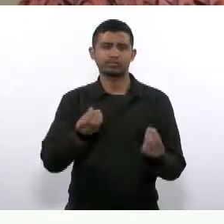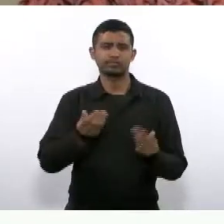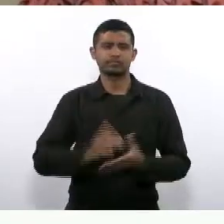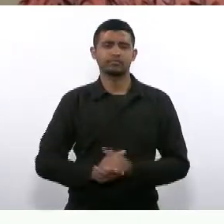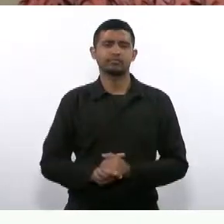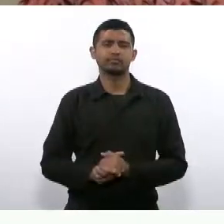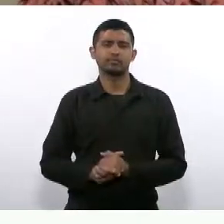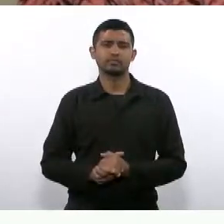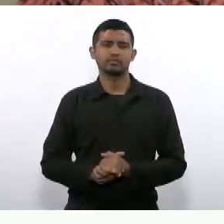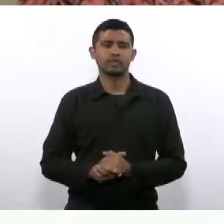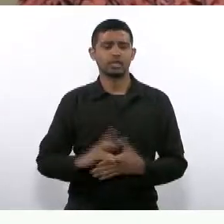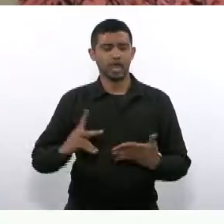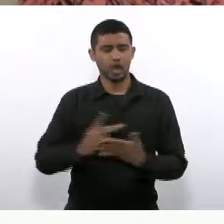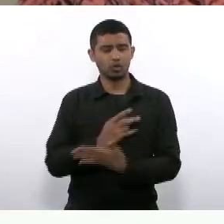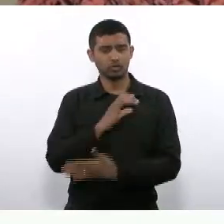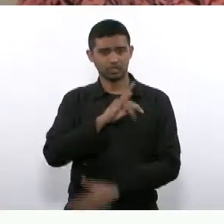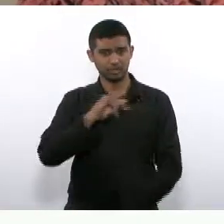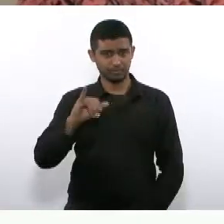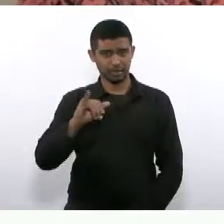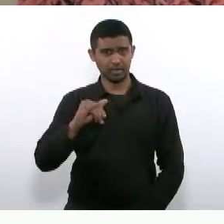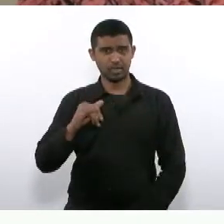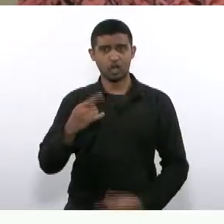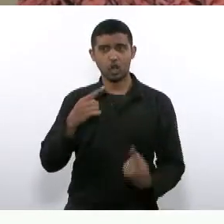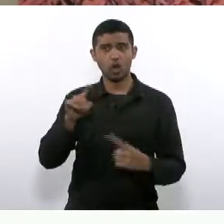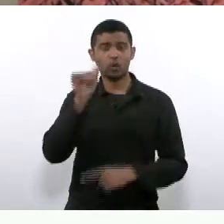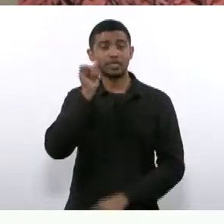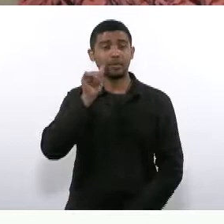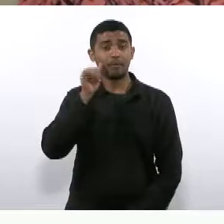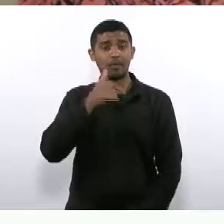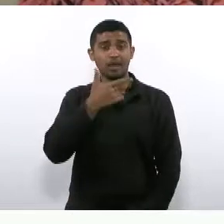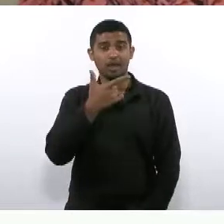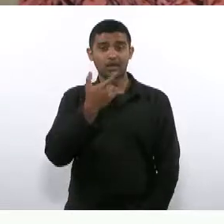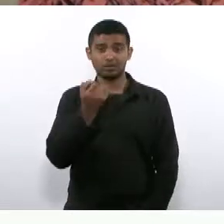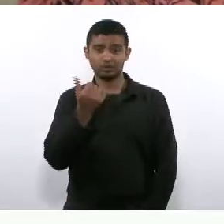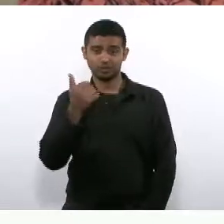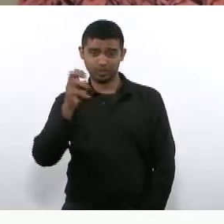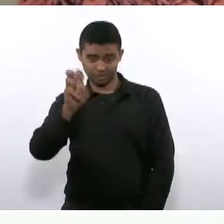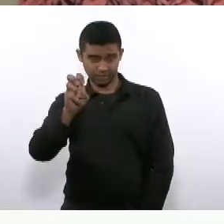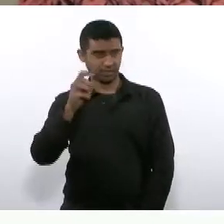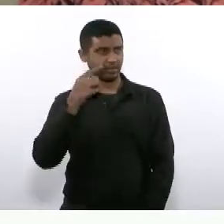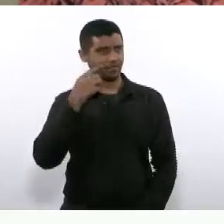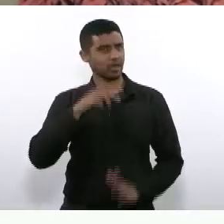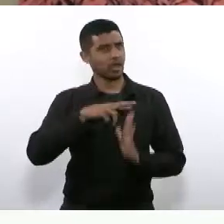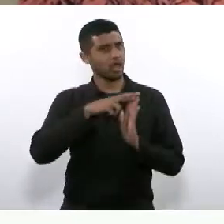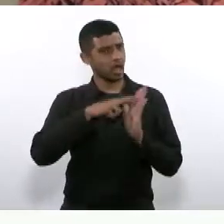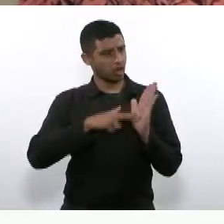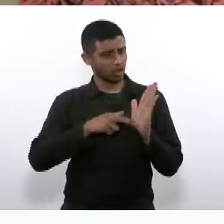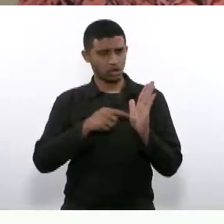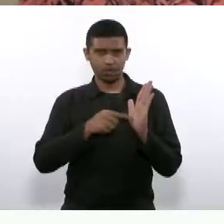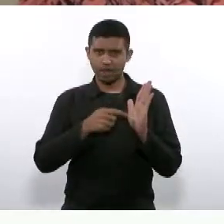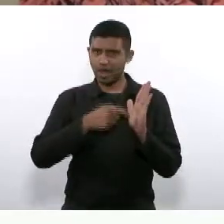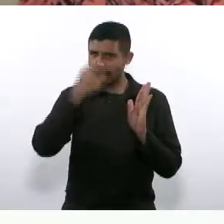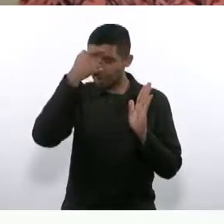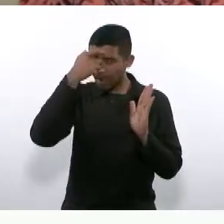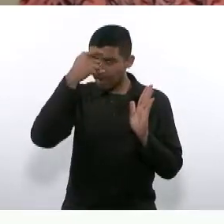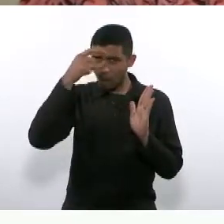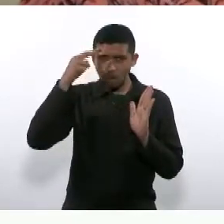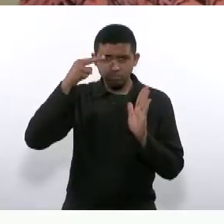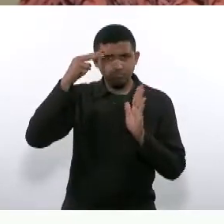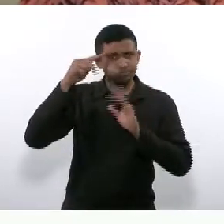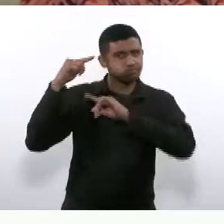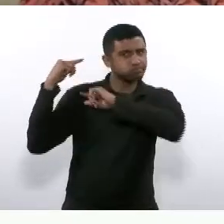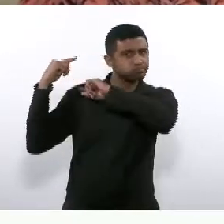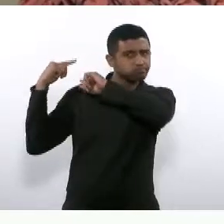na CPI da violência contra a mulher de 2015. Ou seja, é um relatório também que tem memória. E dificilmente no